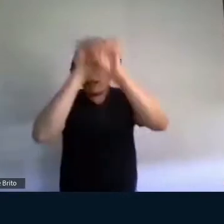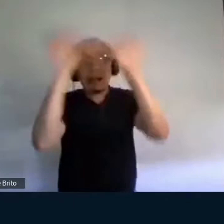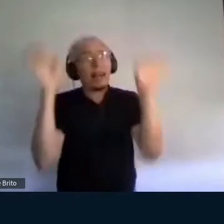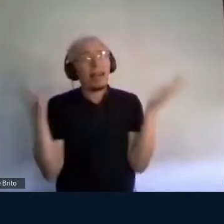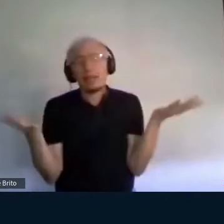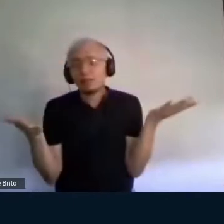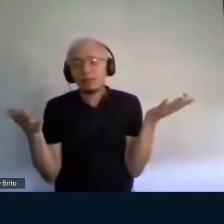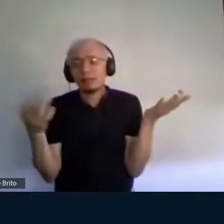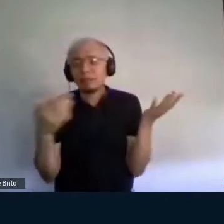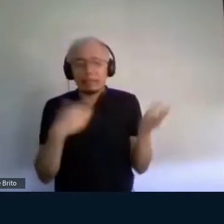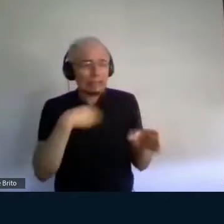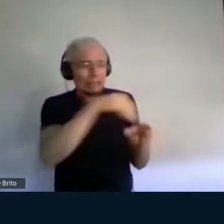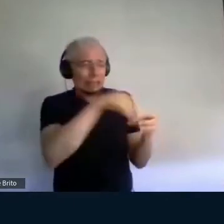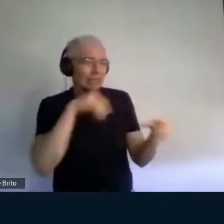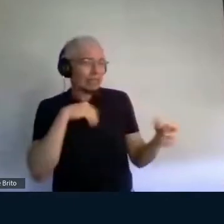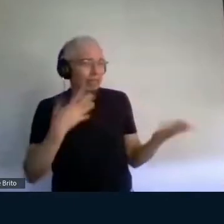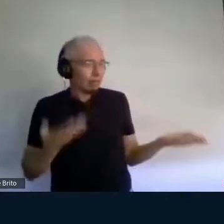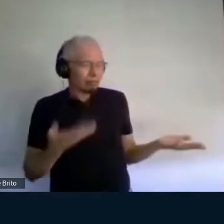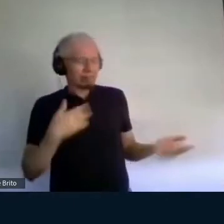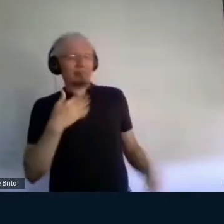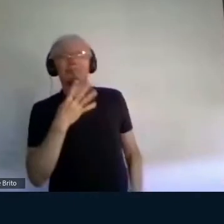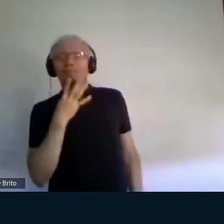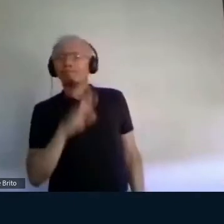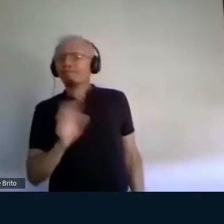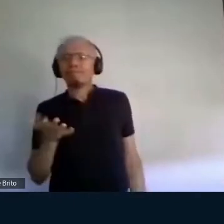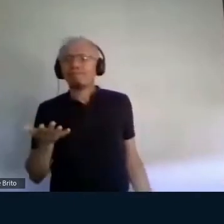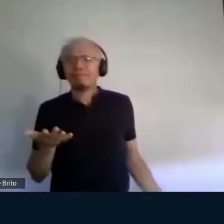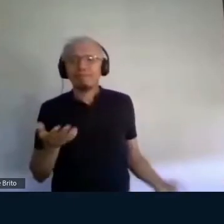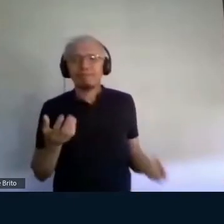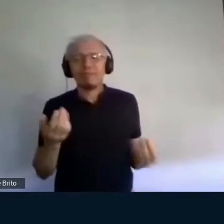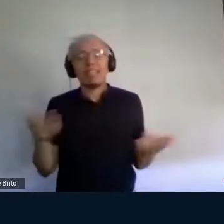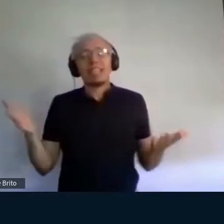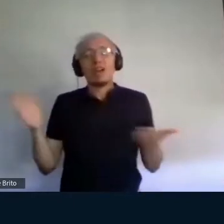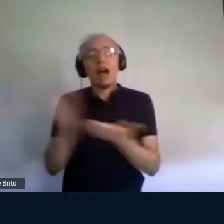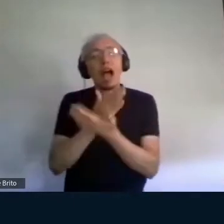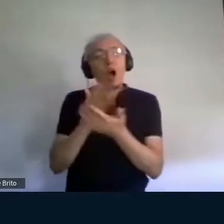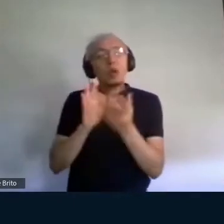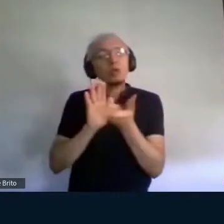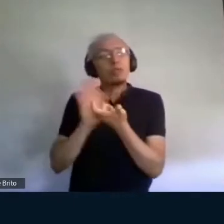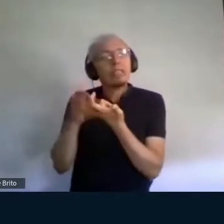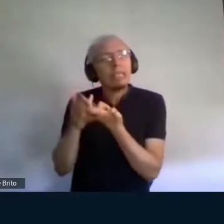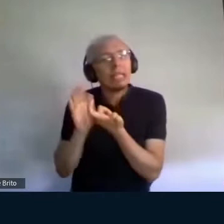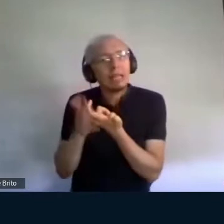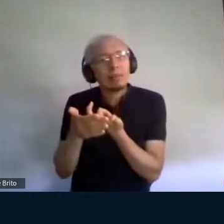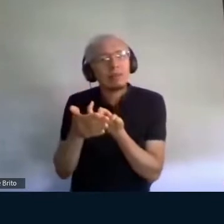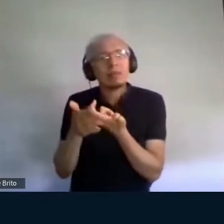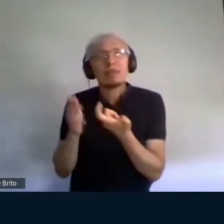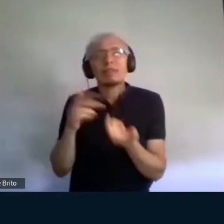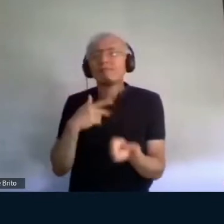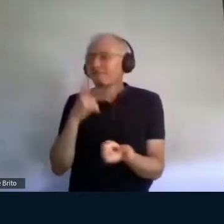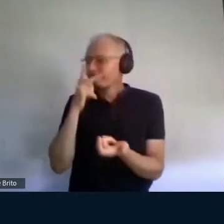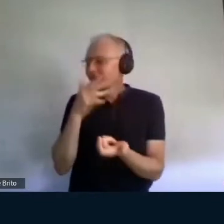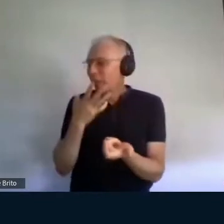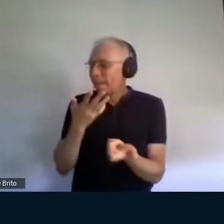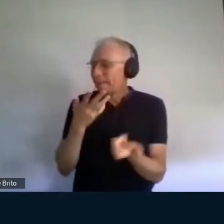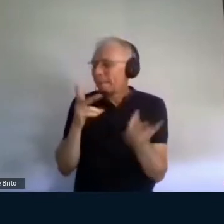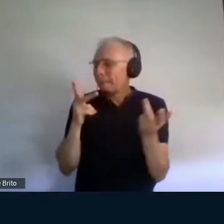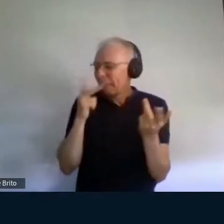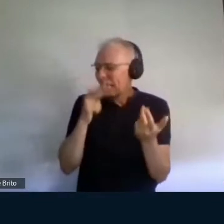para todo mundo. Então, eu vou levantar alguns termos que me parecem problemáticos quando